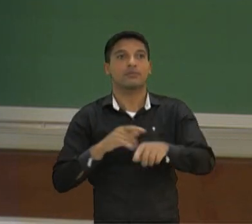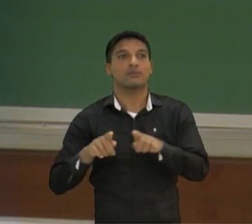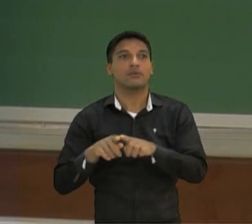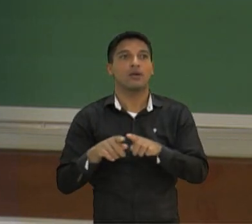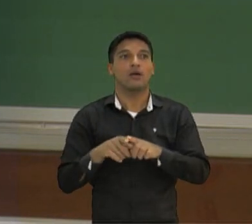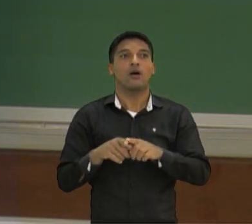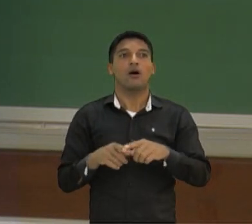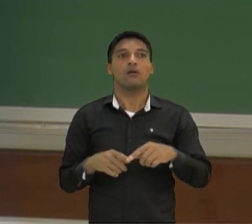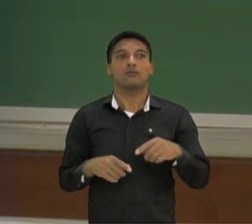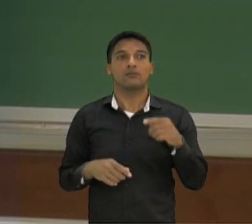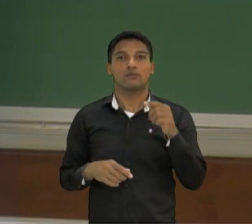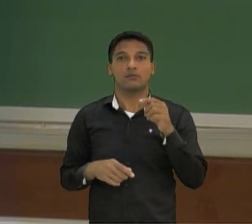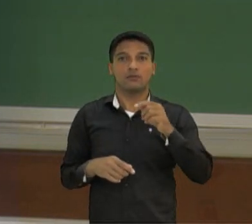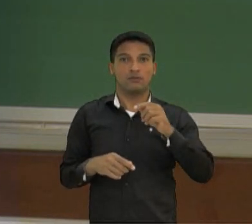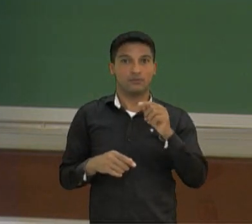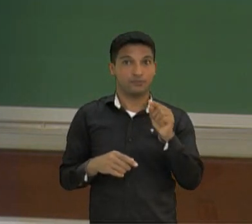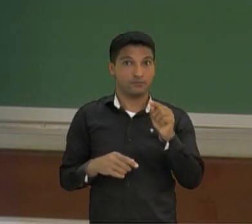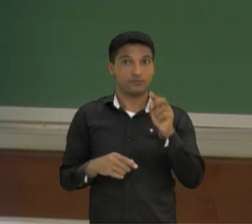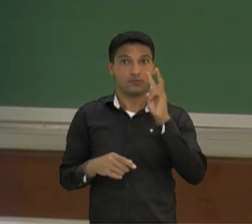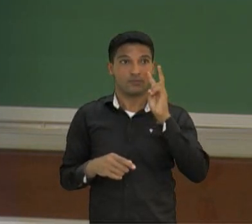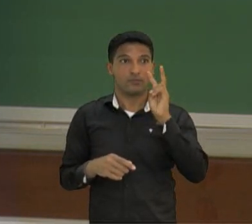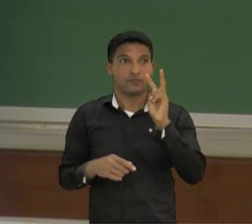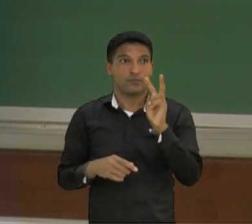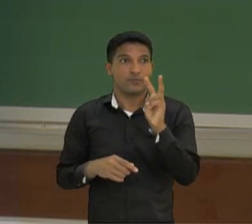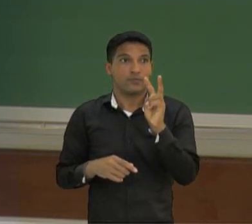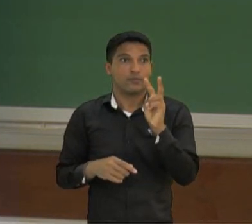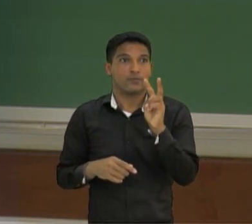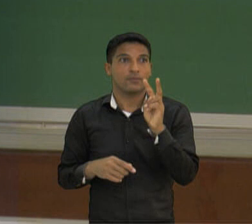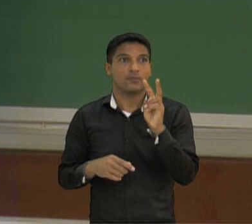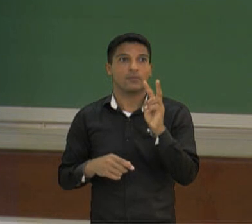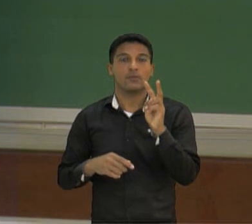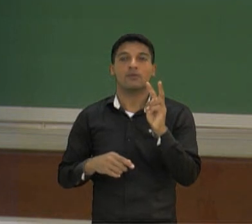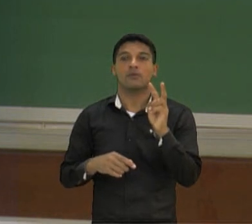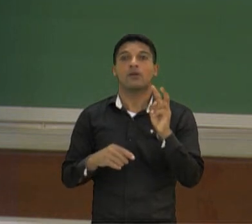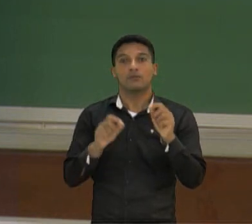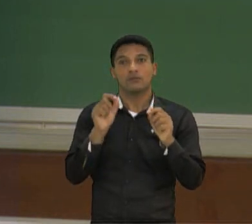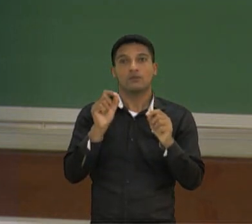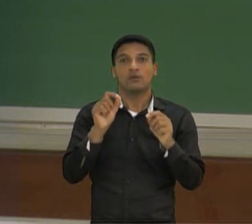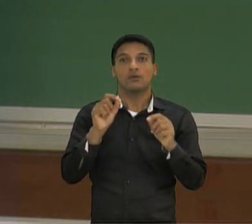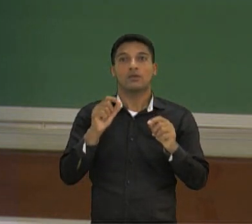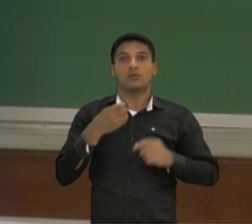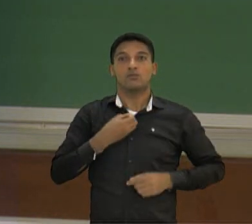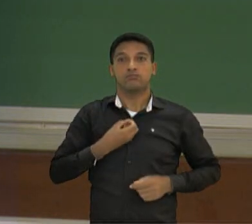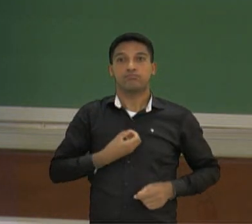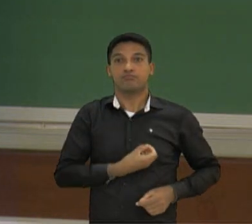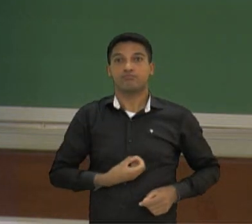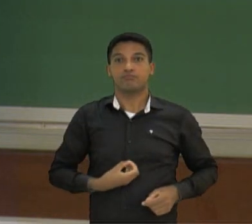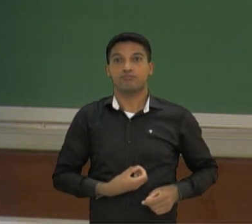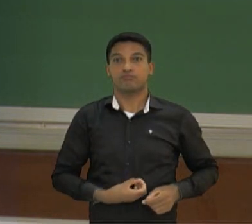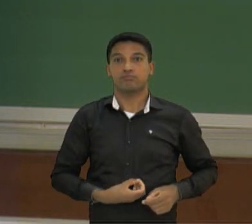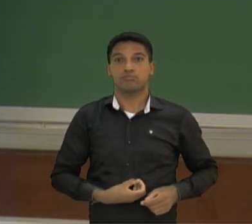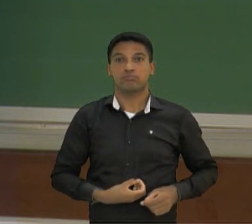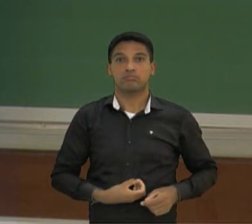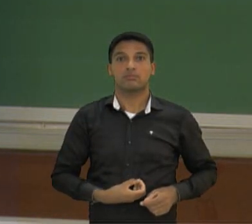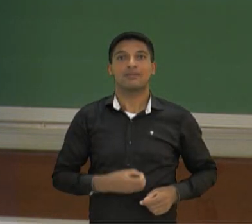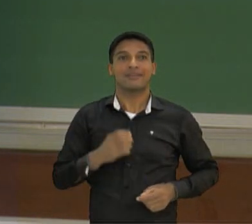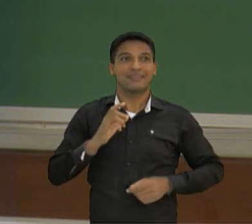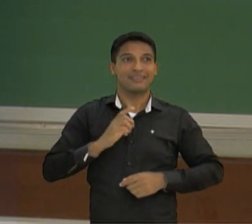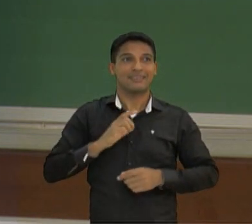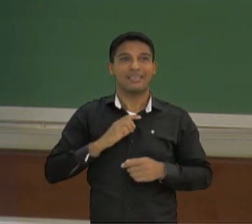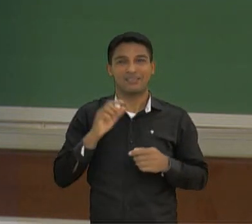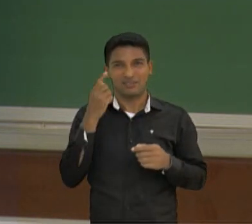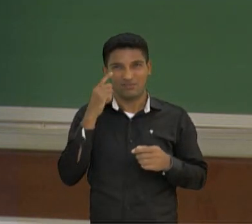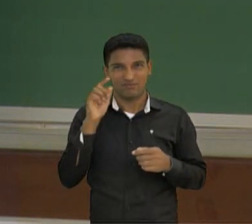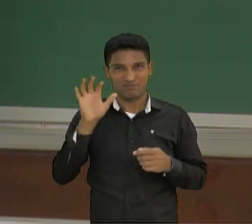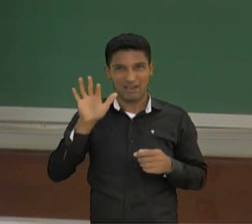vilosidades intestinais. Podem retomar lá o conteúdo da primeira série novamente, que o intestino ele apresenta essas vilosidades, como se fossem